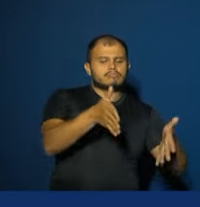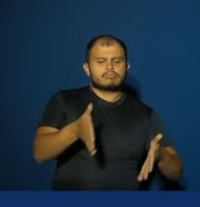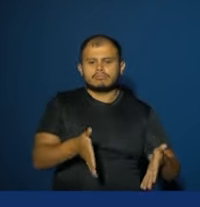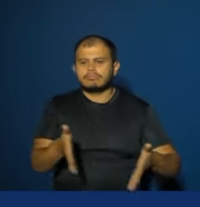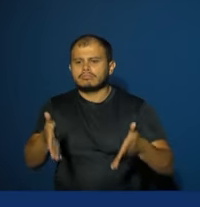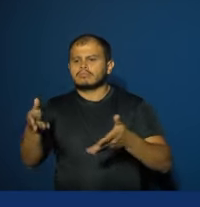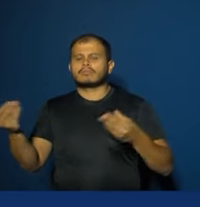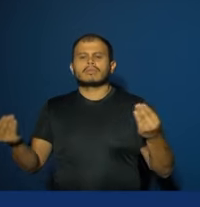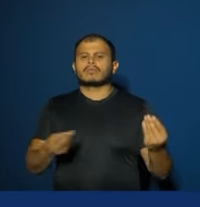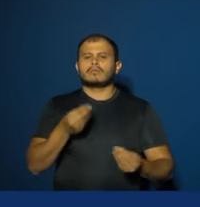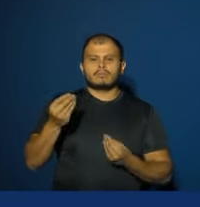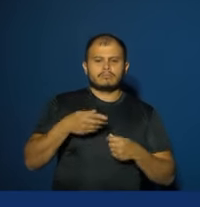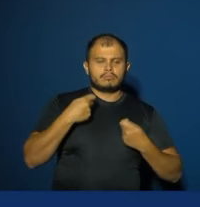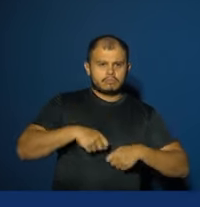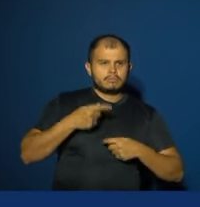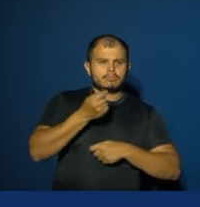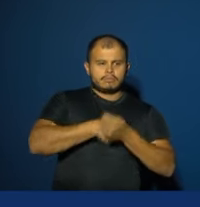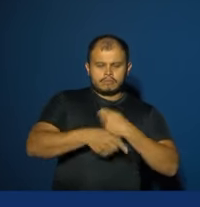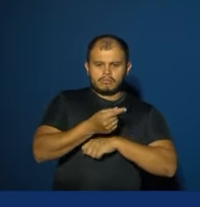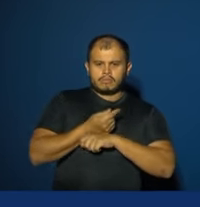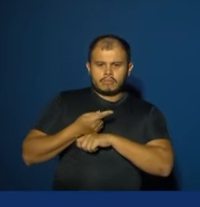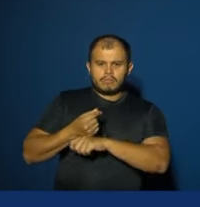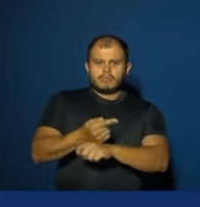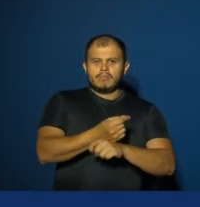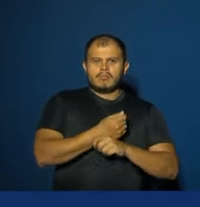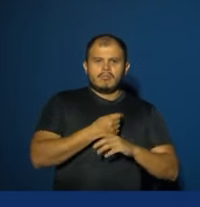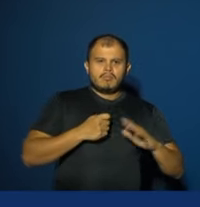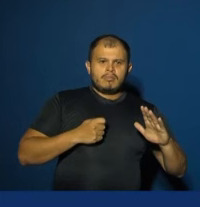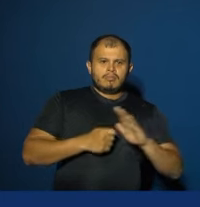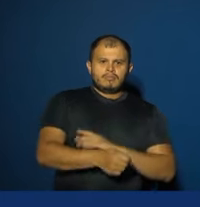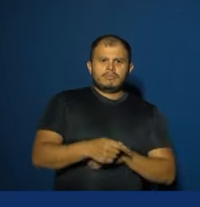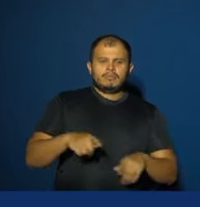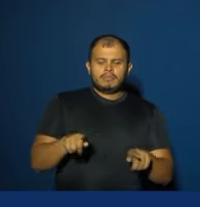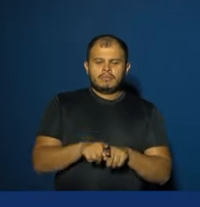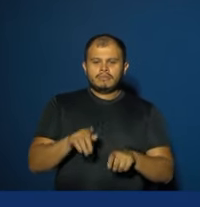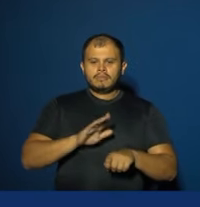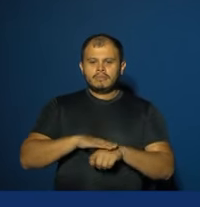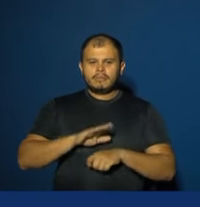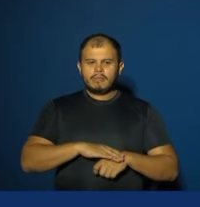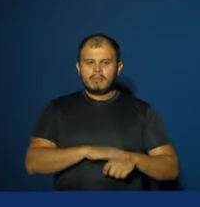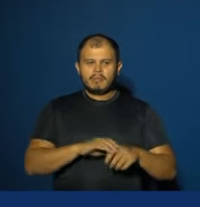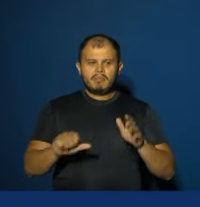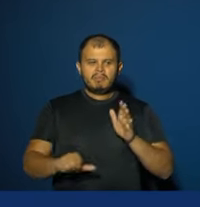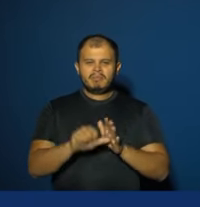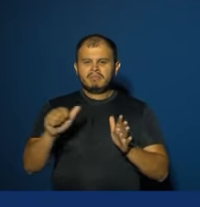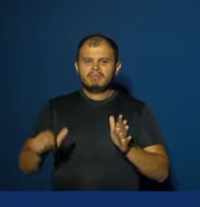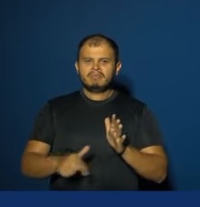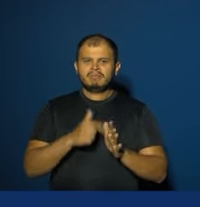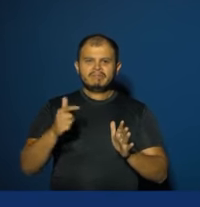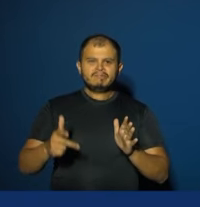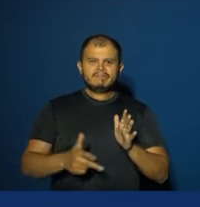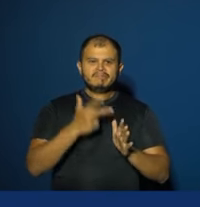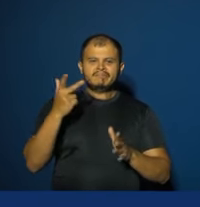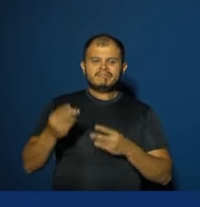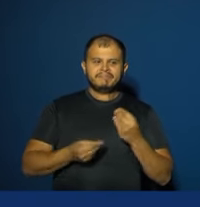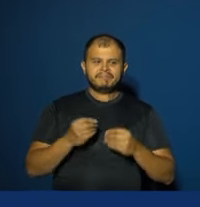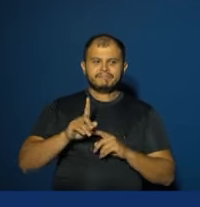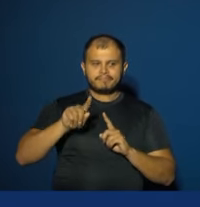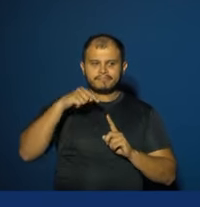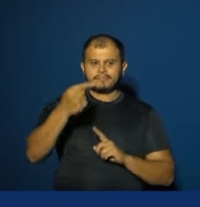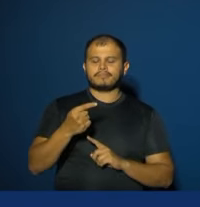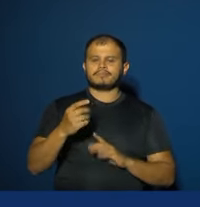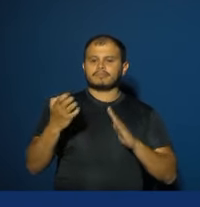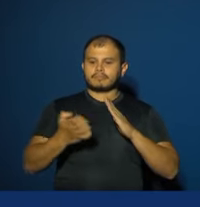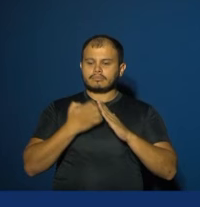aí vamos precisar de Capital Fazemos uma uma operação de debent primeira operação depois eh a empresa ela